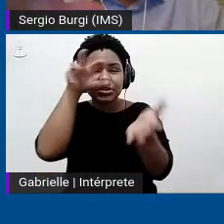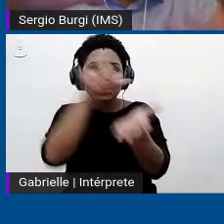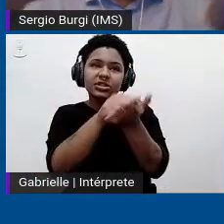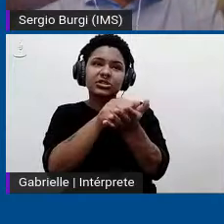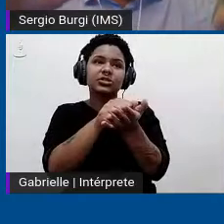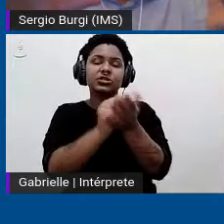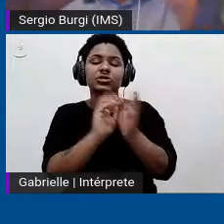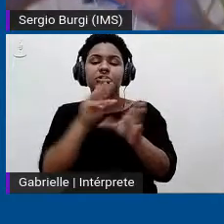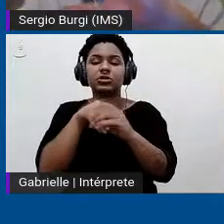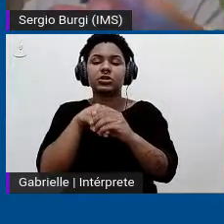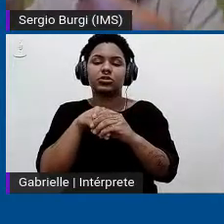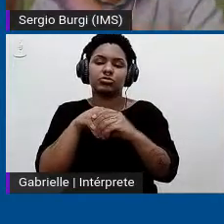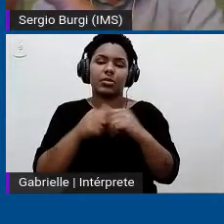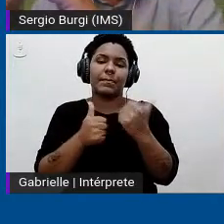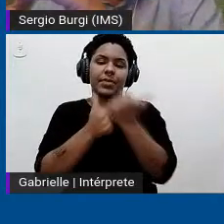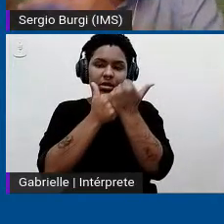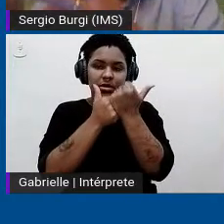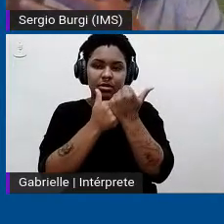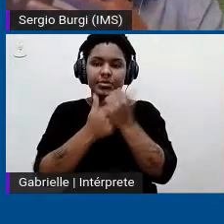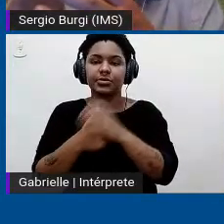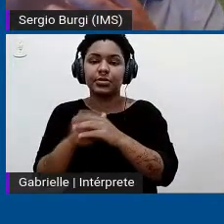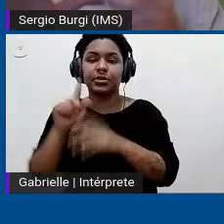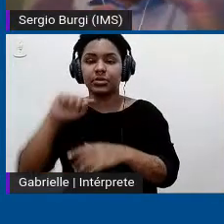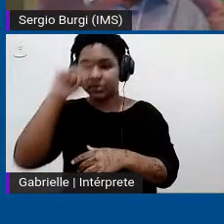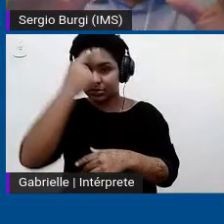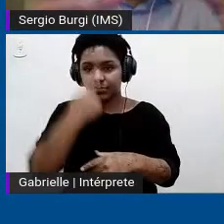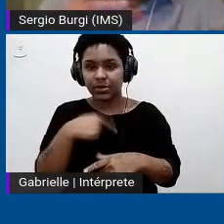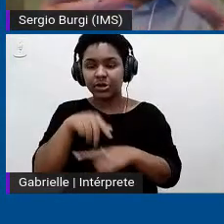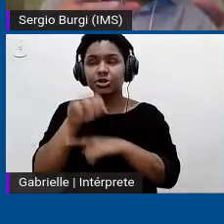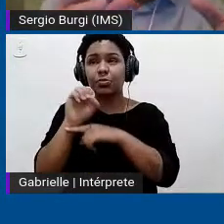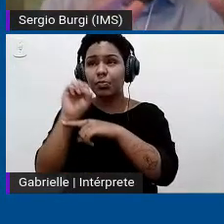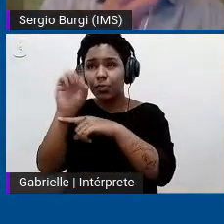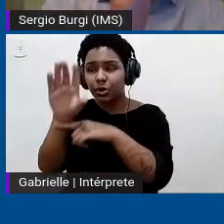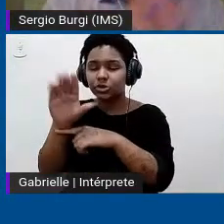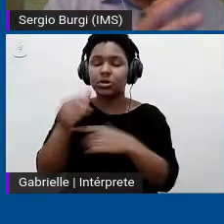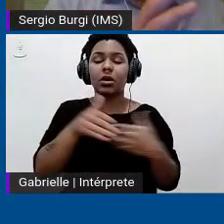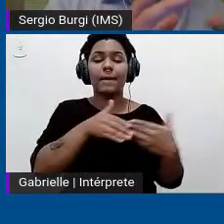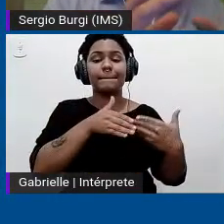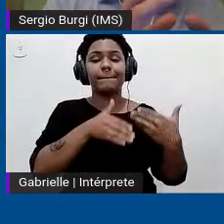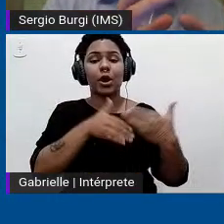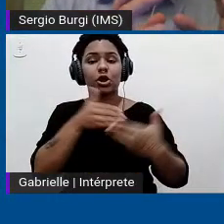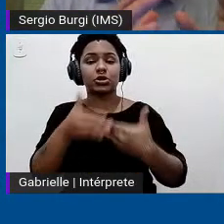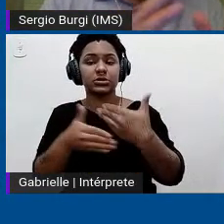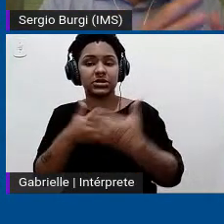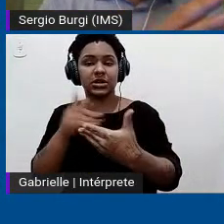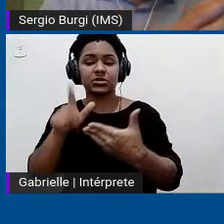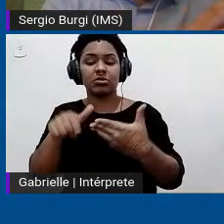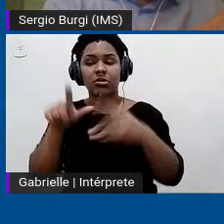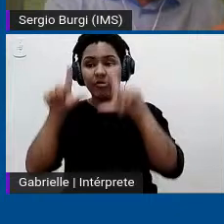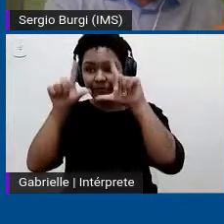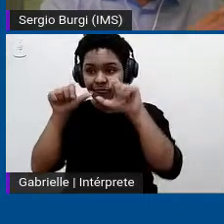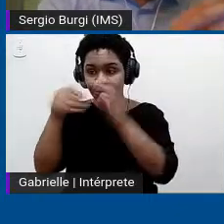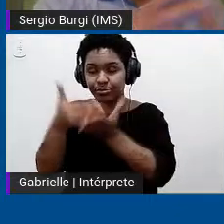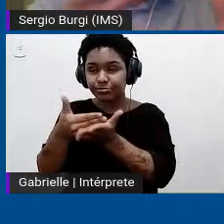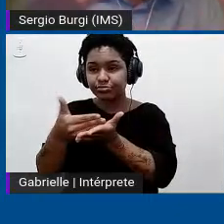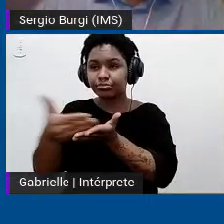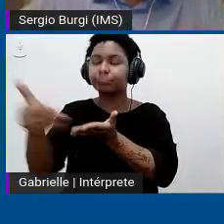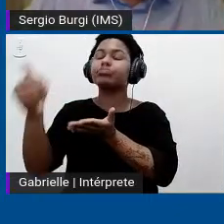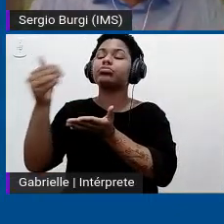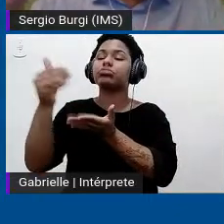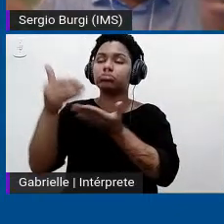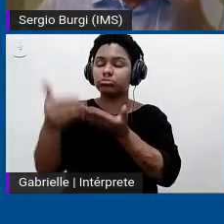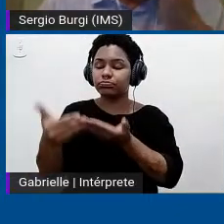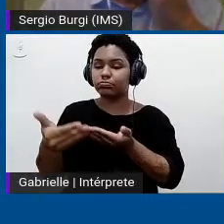desse aparato de uma imagem projetada. Esse processo, né, que a fotografia inaugura, vai